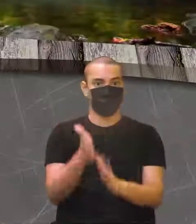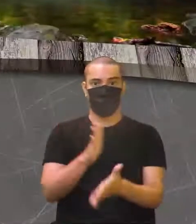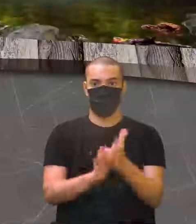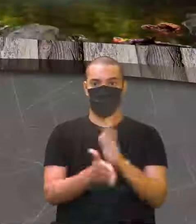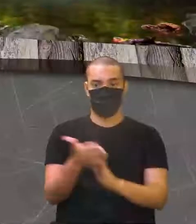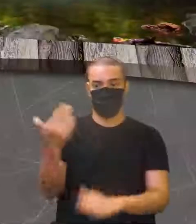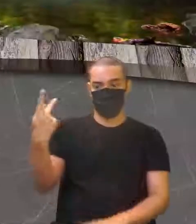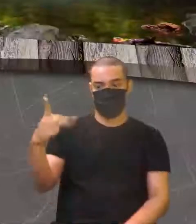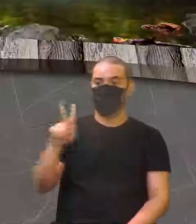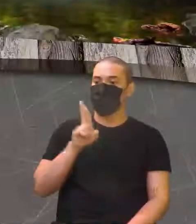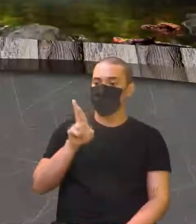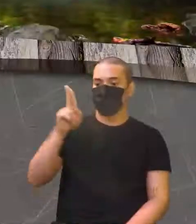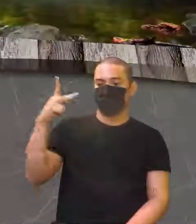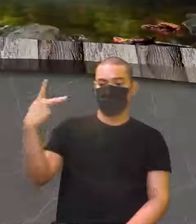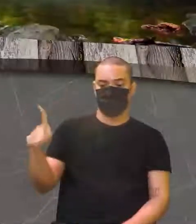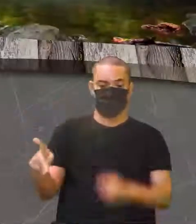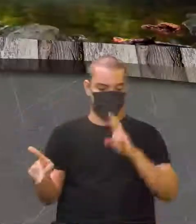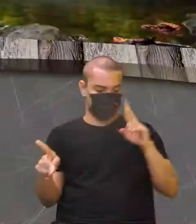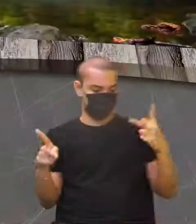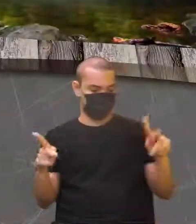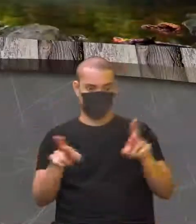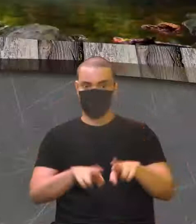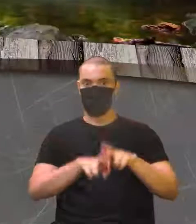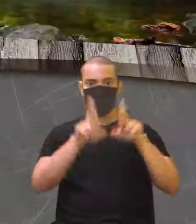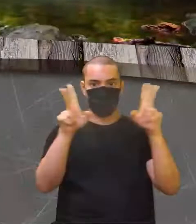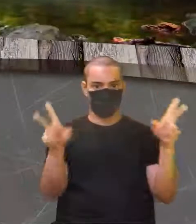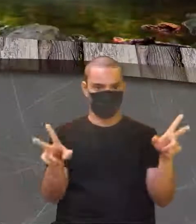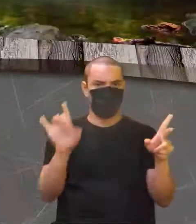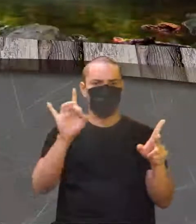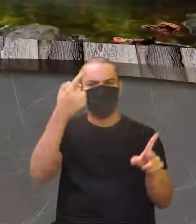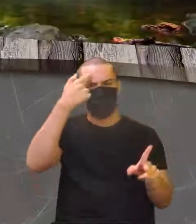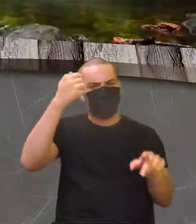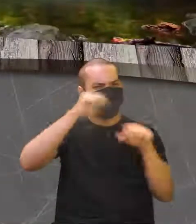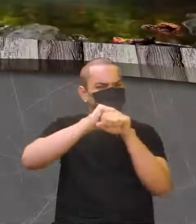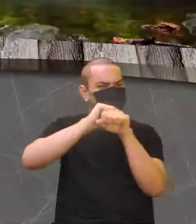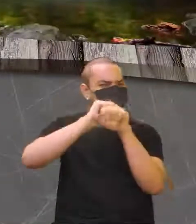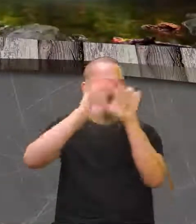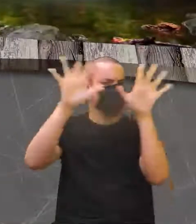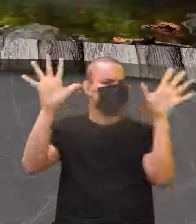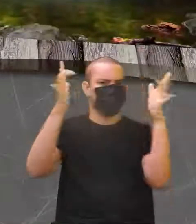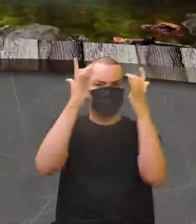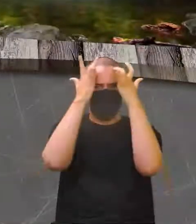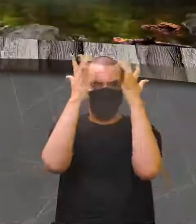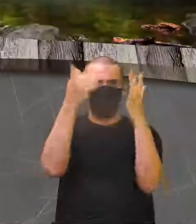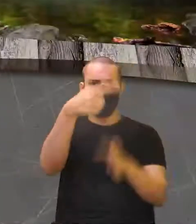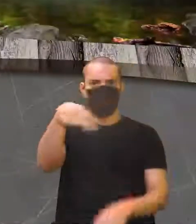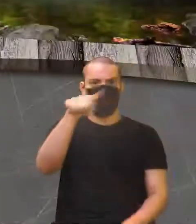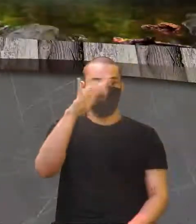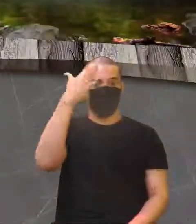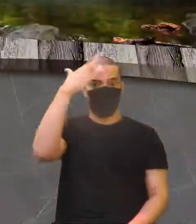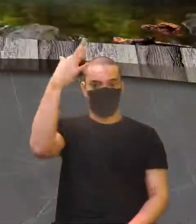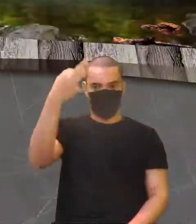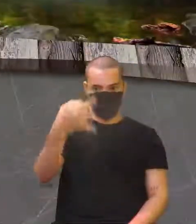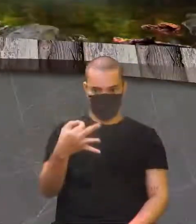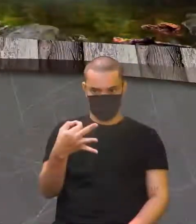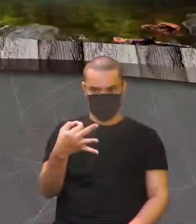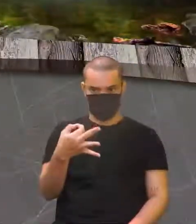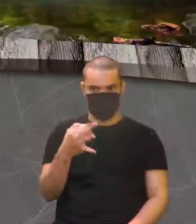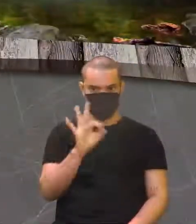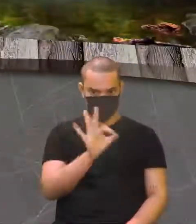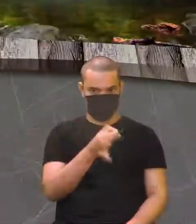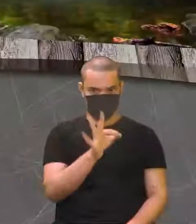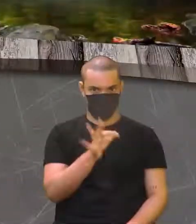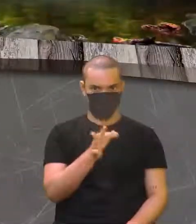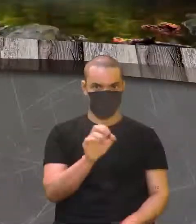dar um resultado independente do outro, né? Só para, facilitar mais na sua mente aí o que a professora está falando, tá